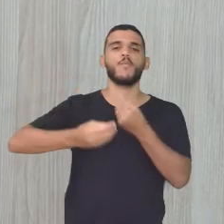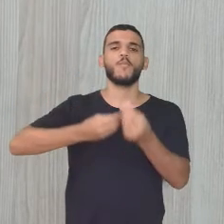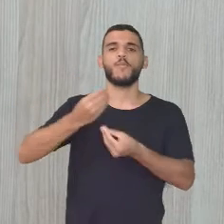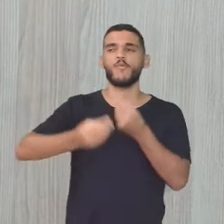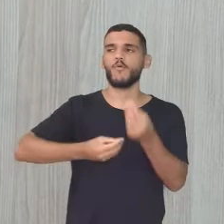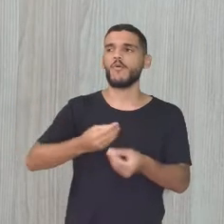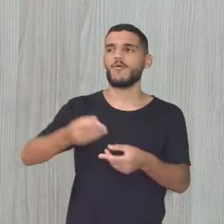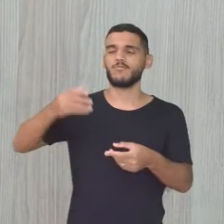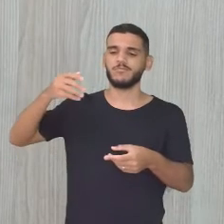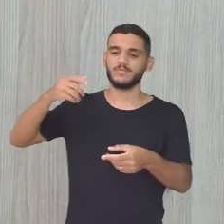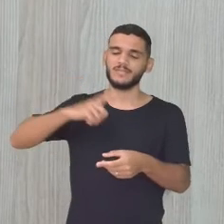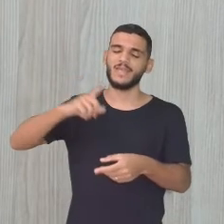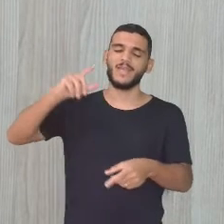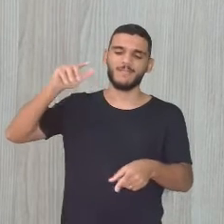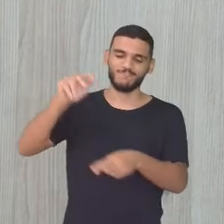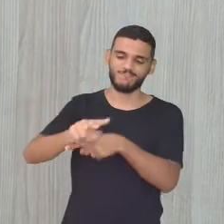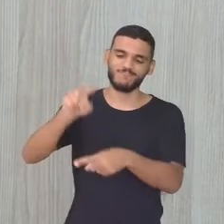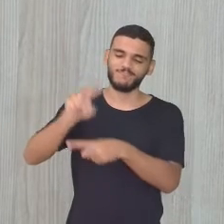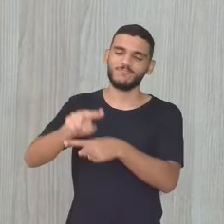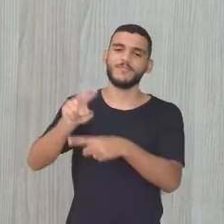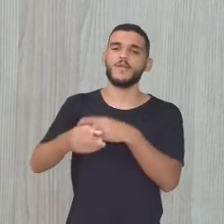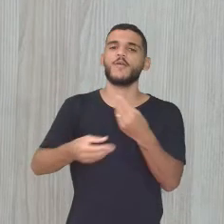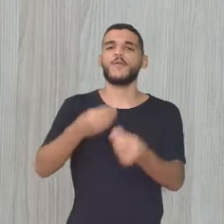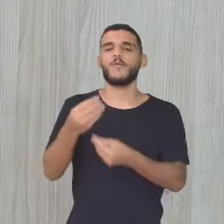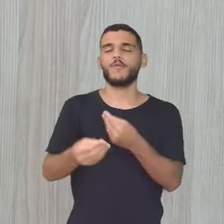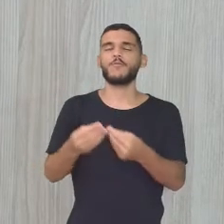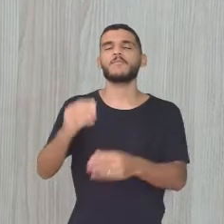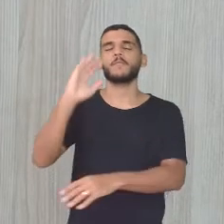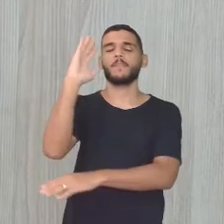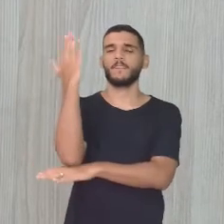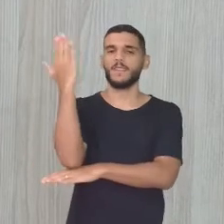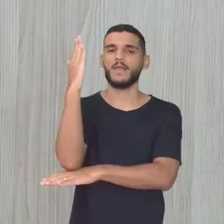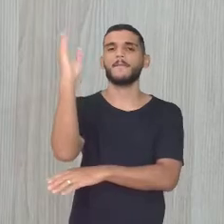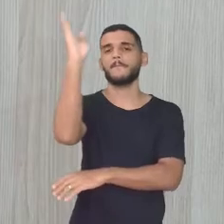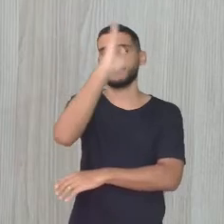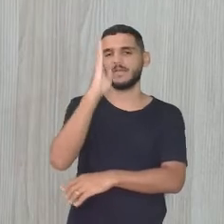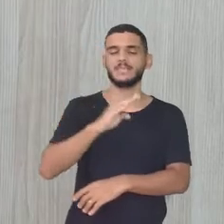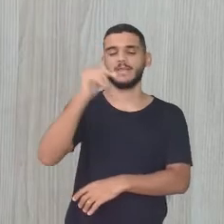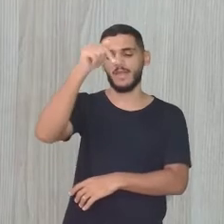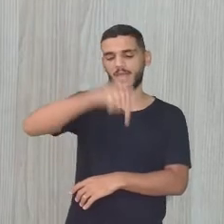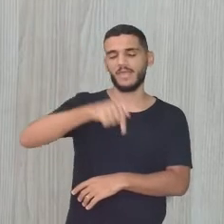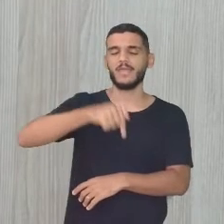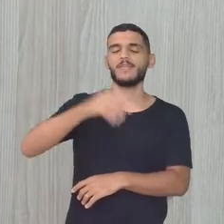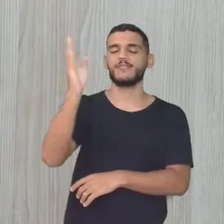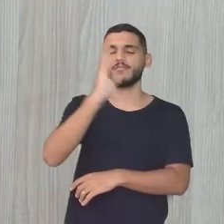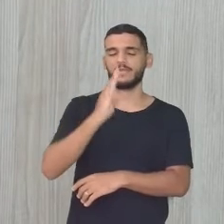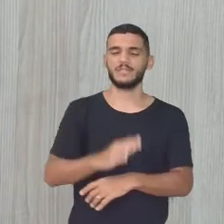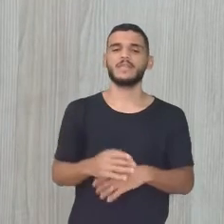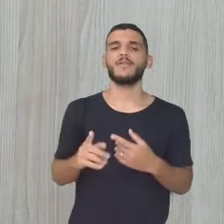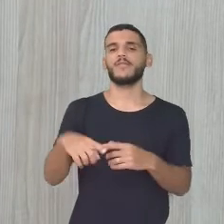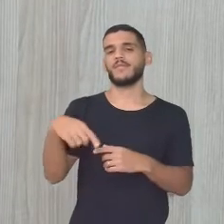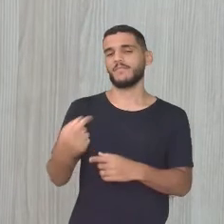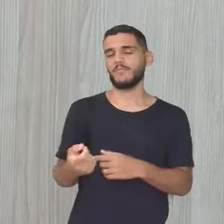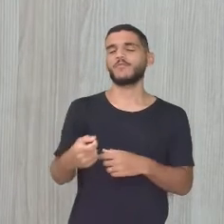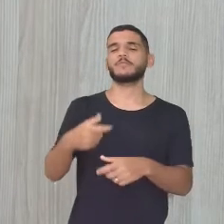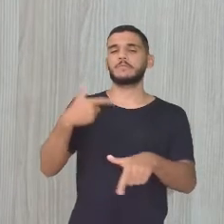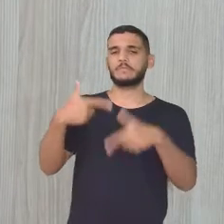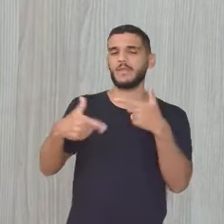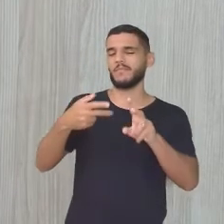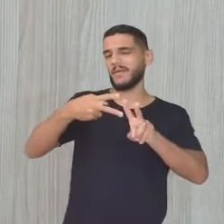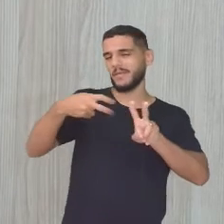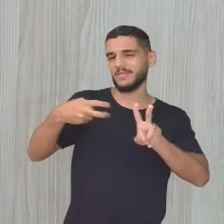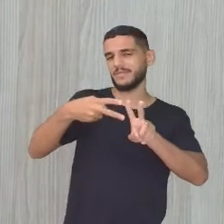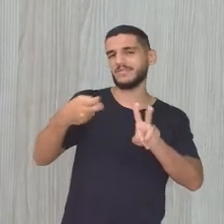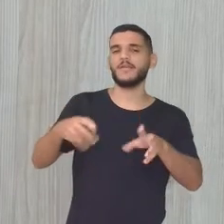né? Primeiramente, a exploração ali do pau-brasil, no território aqui brasileiro, né? E com a mão de obra dos indígenas,